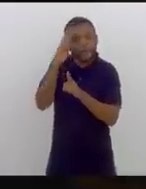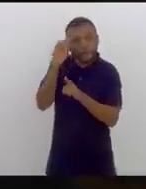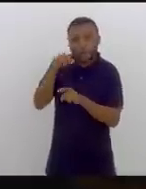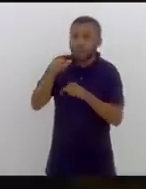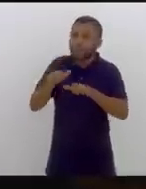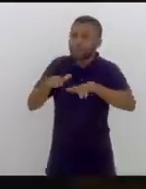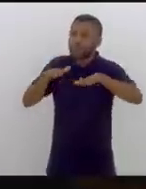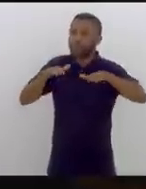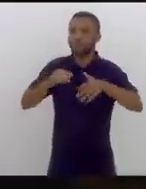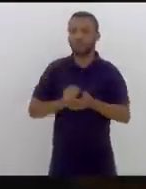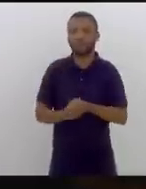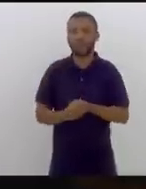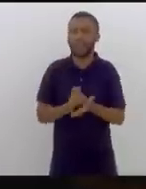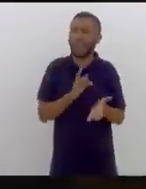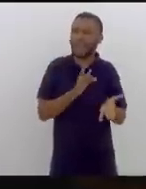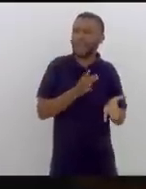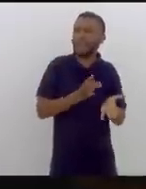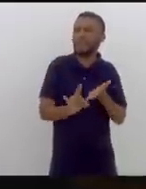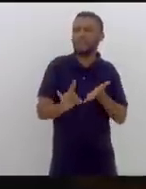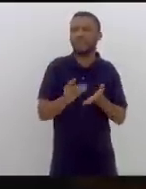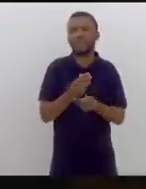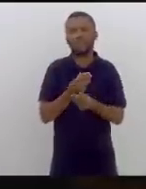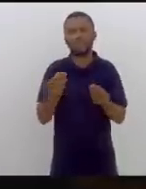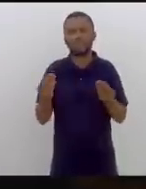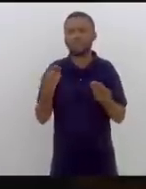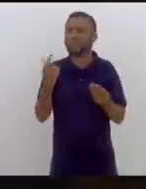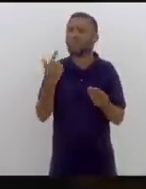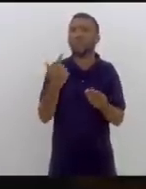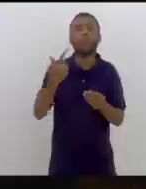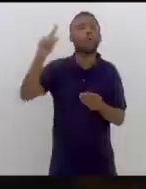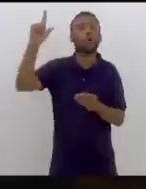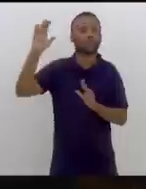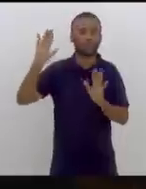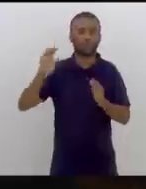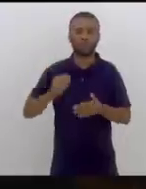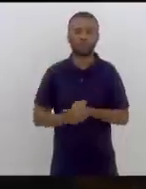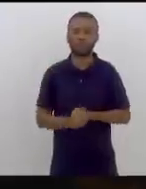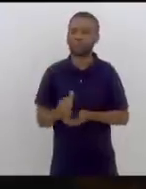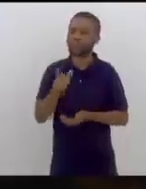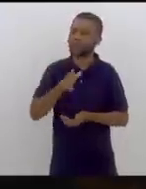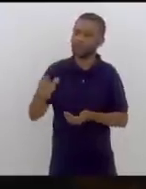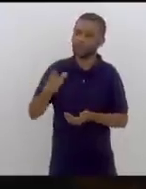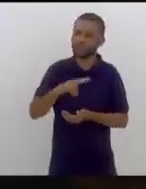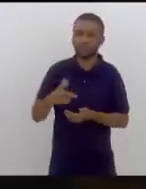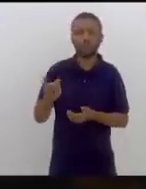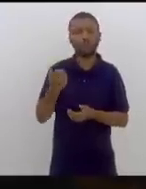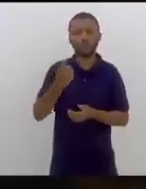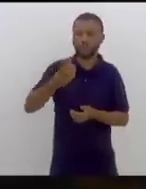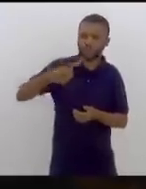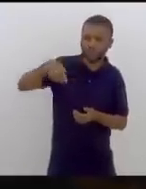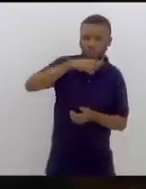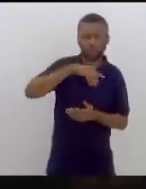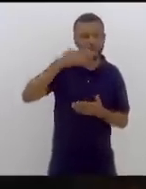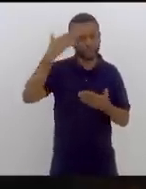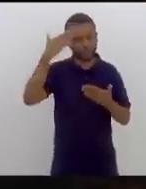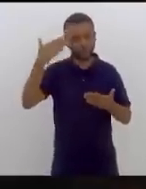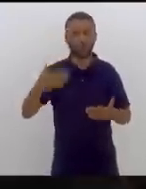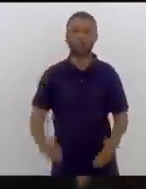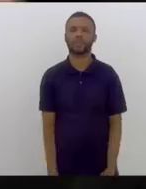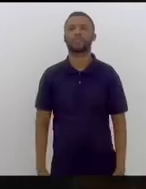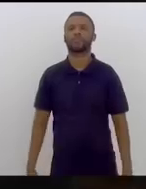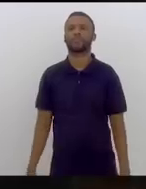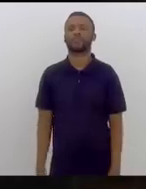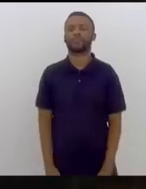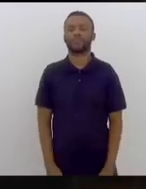Parlamento muitos inimigos os inimigos são outros não são aqueles que estão aqui muito obrigado